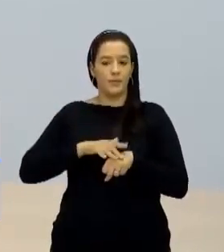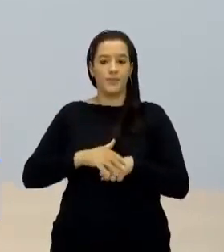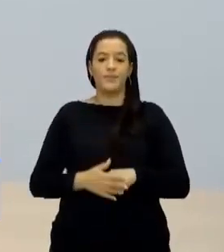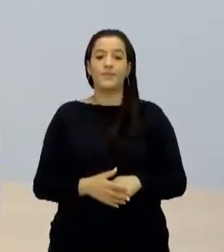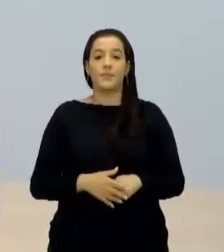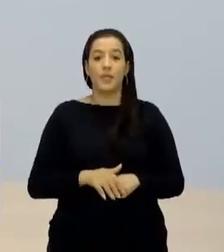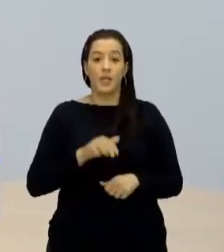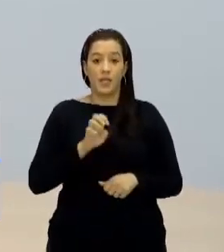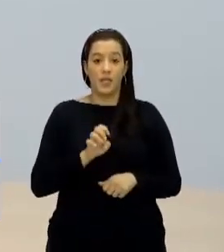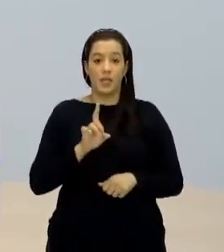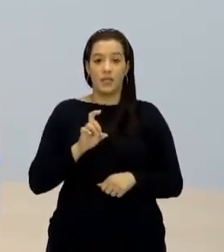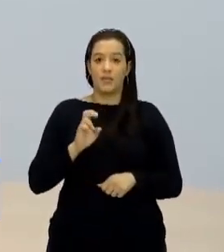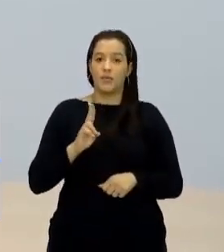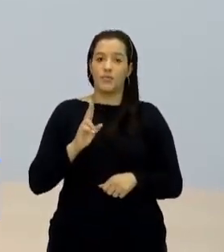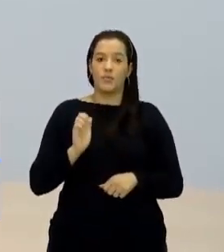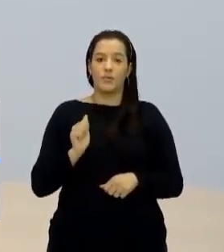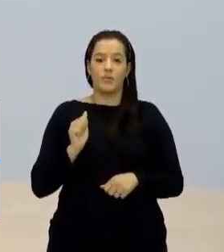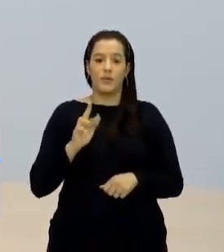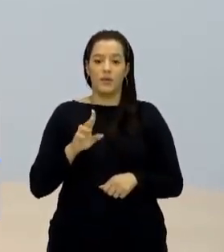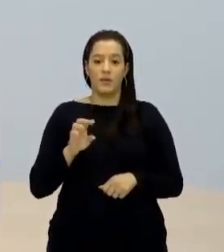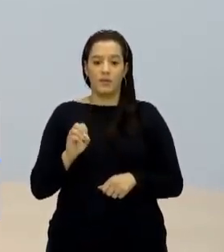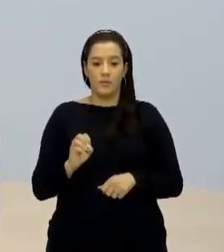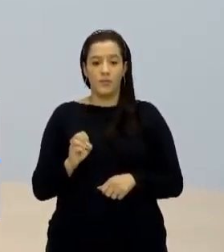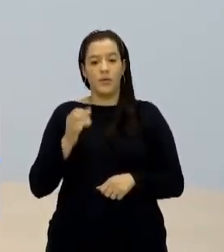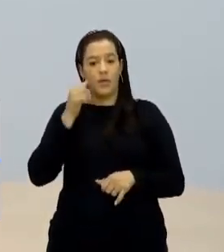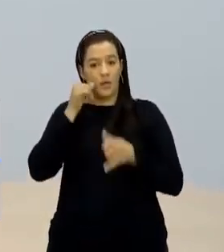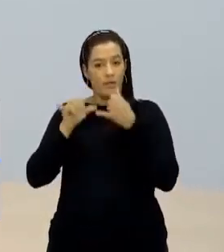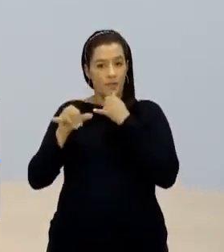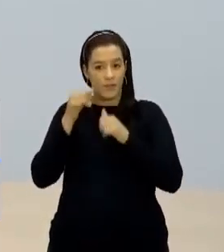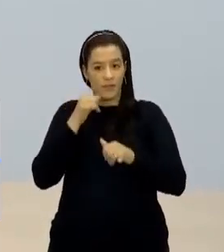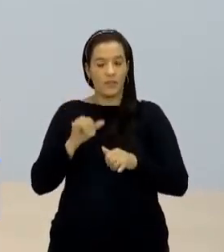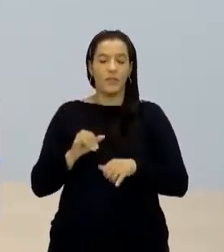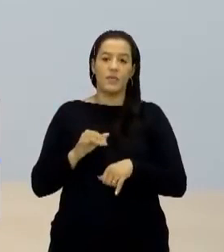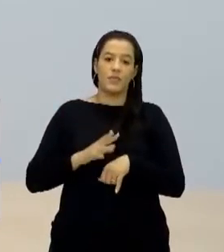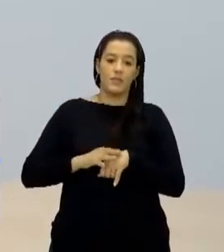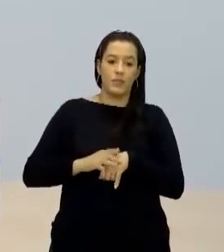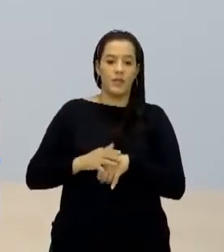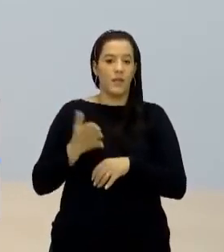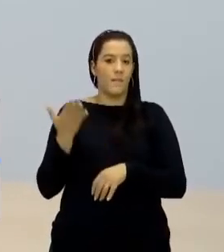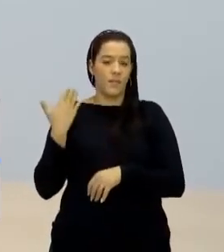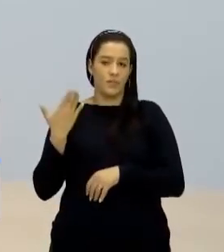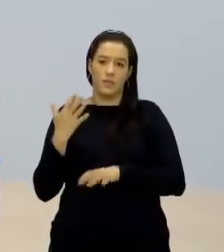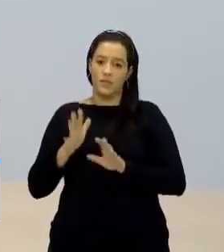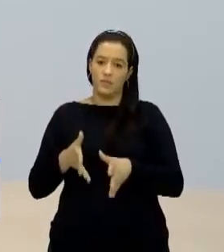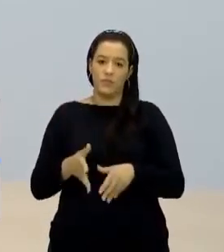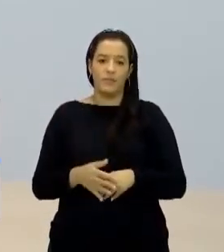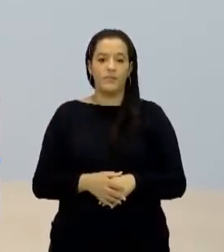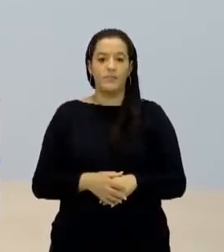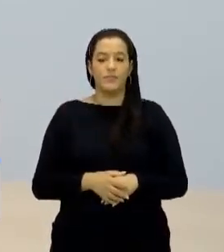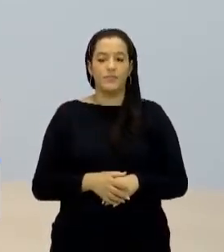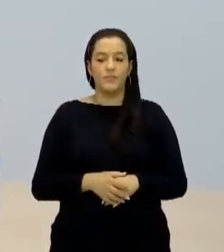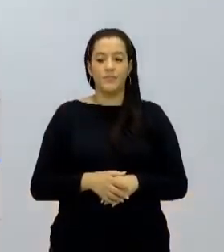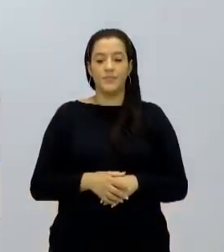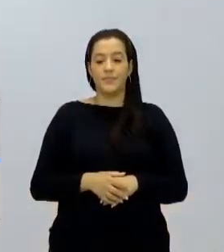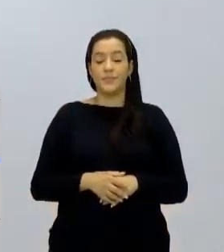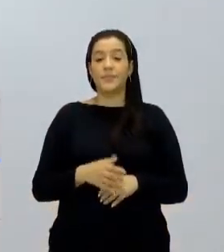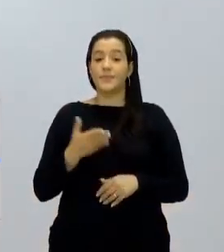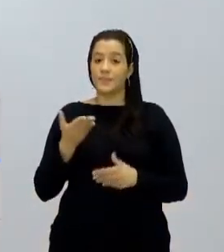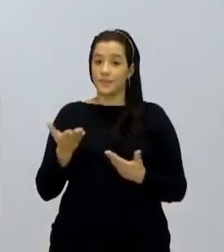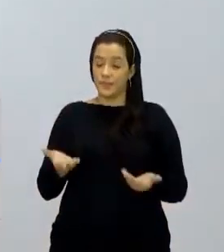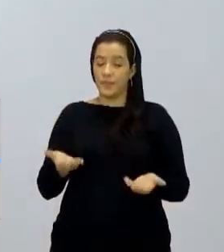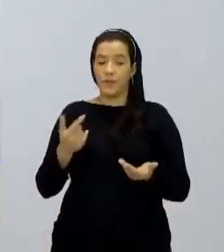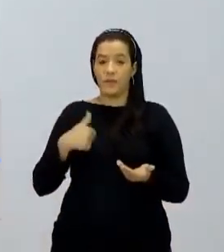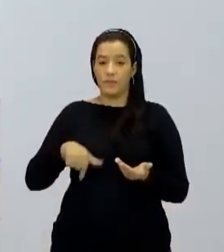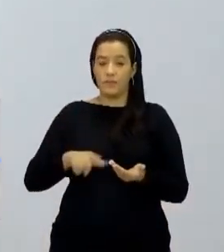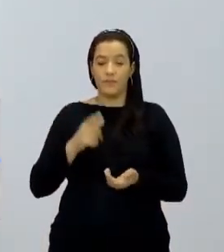A Eduarda Vito, desculpe, porque previne a gente de pegar alguma doença? Não, isso já é passado. É passado. Mas é assim, gente, se a gente pensar,